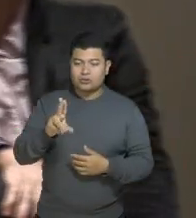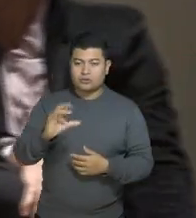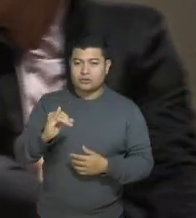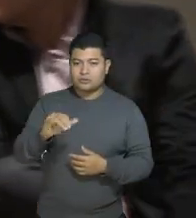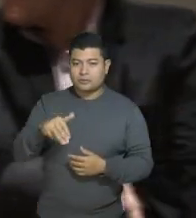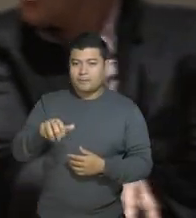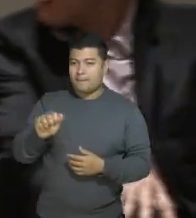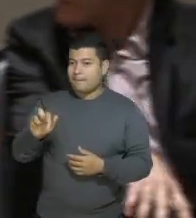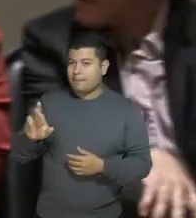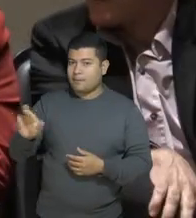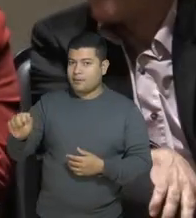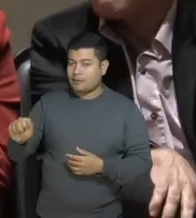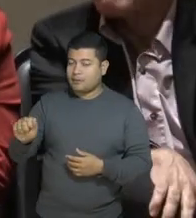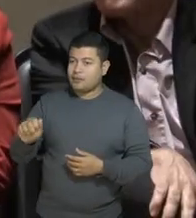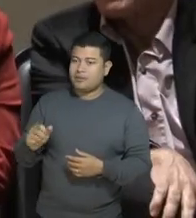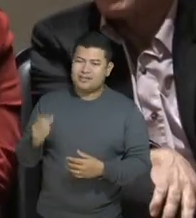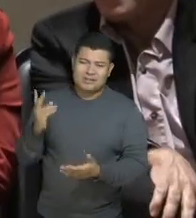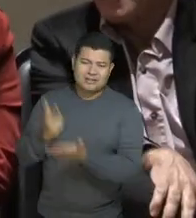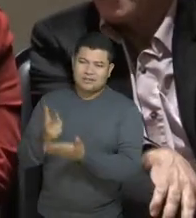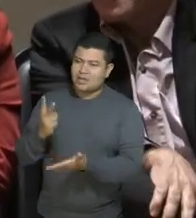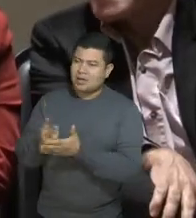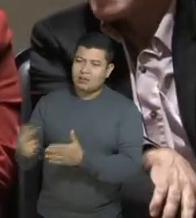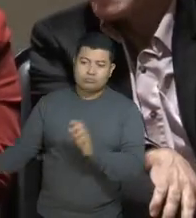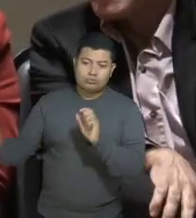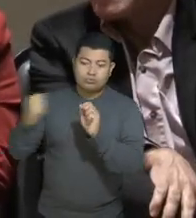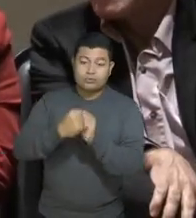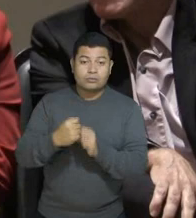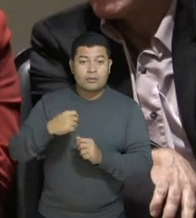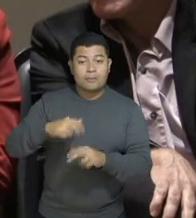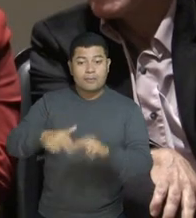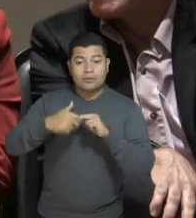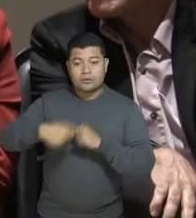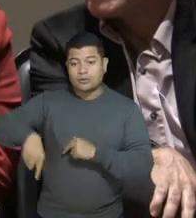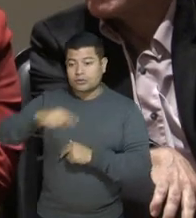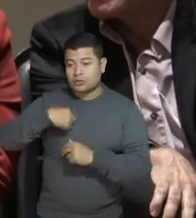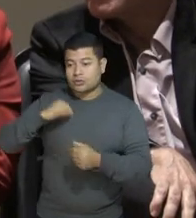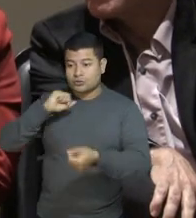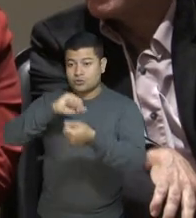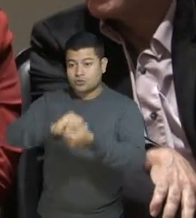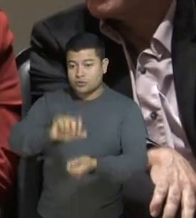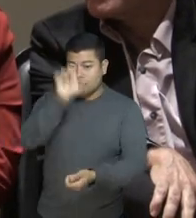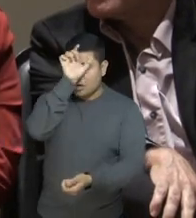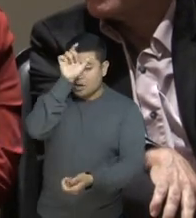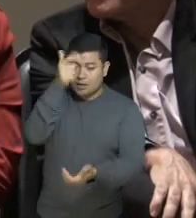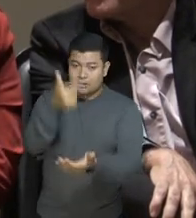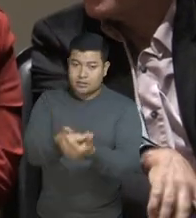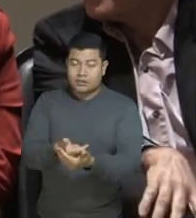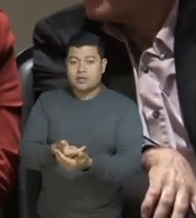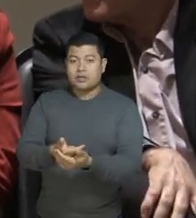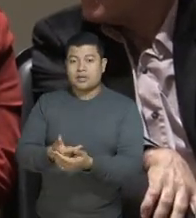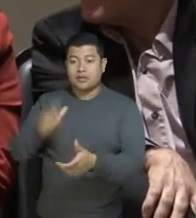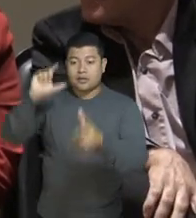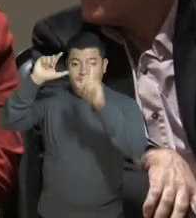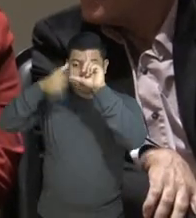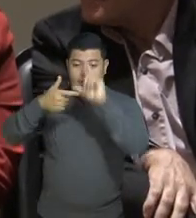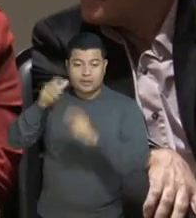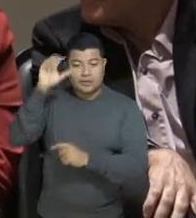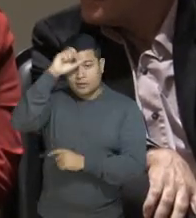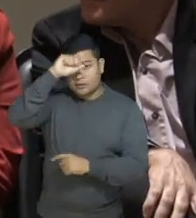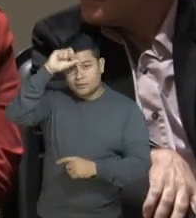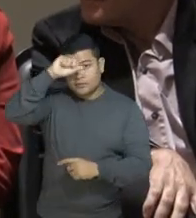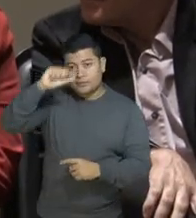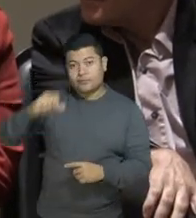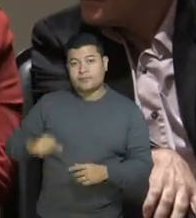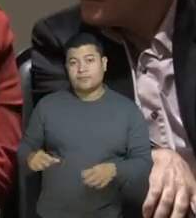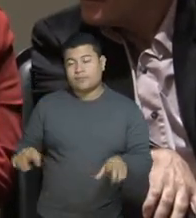que a gente acha importante a gente estar num evento também de dislexia, de transtorno de aprendizagem, porque vocês viram